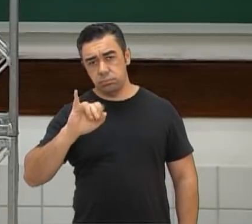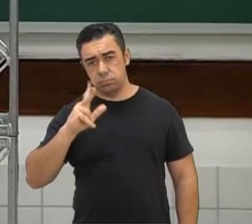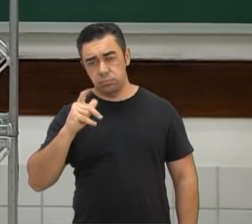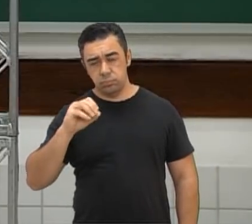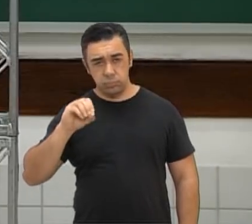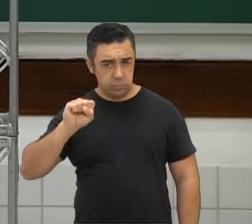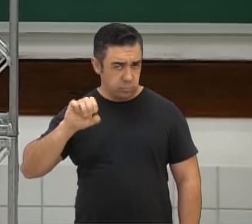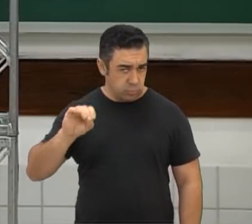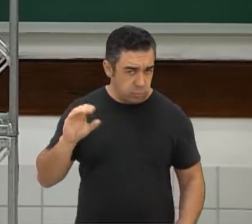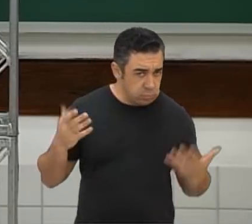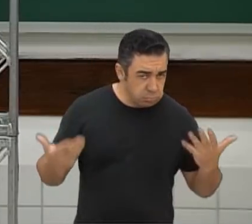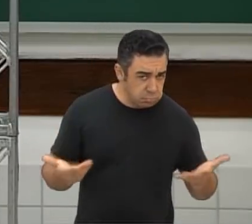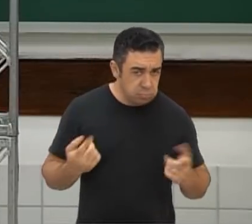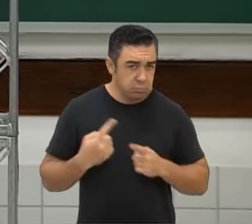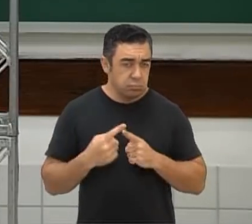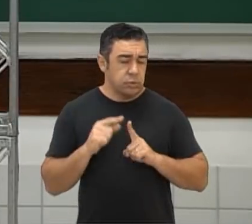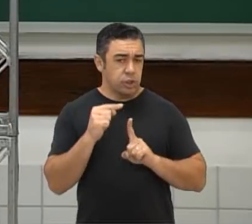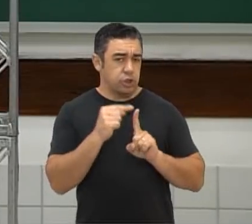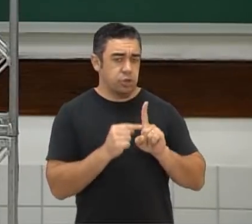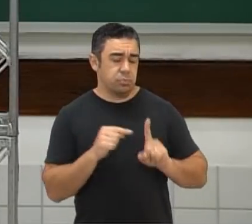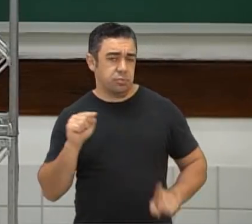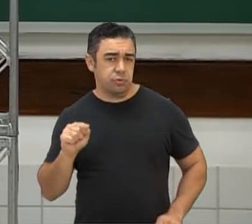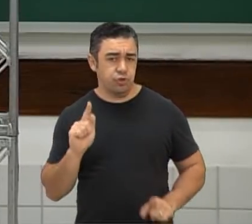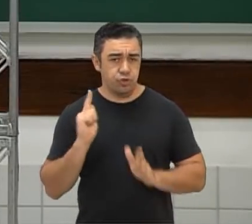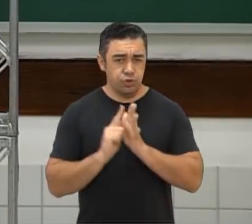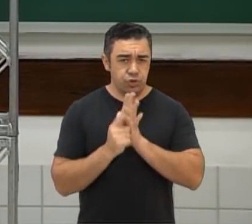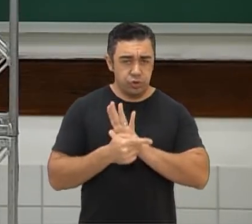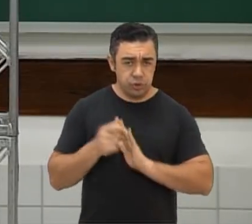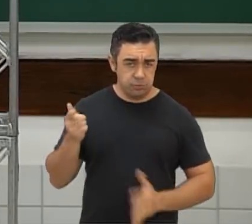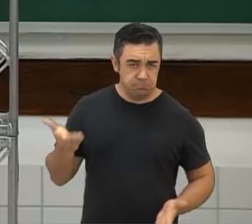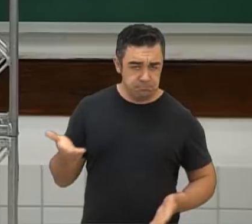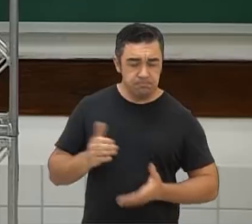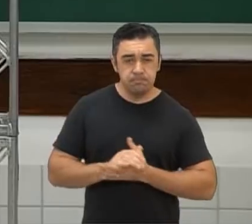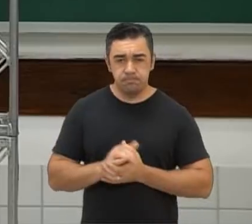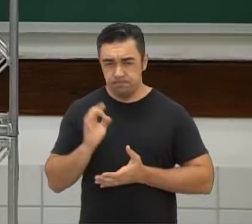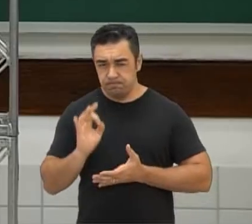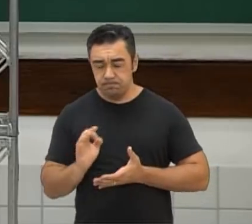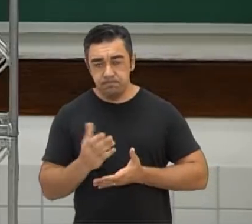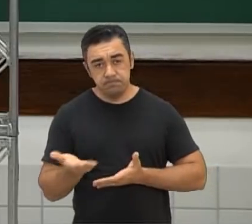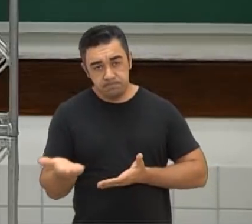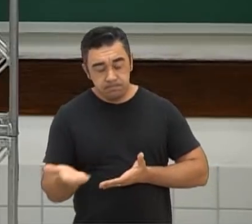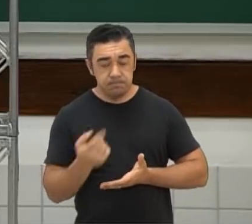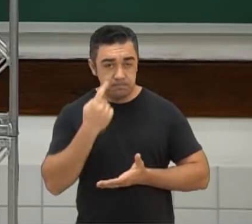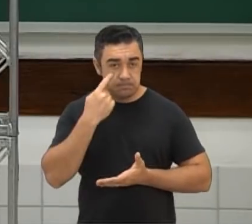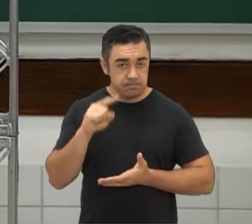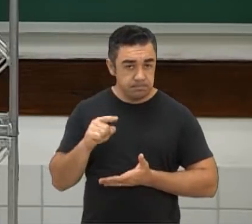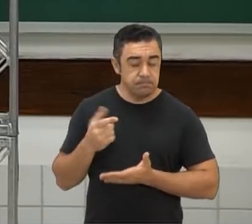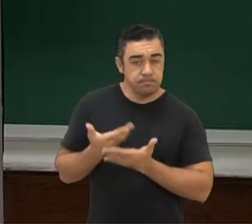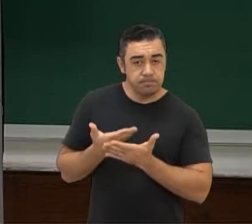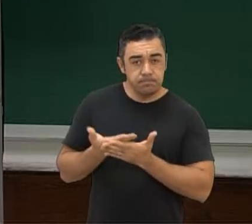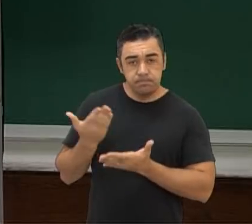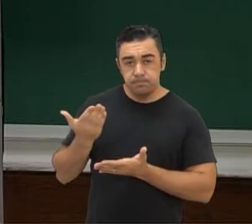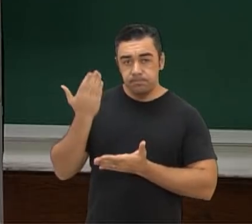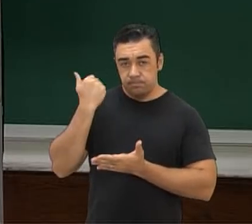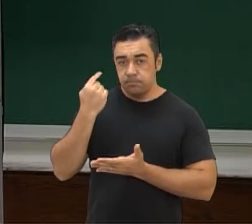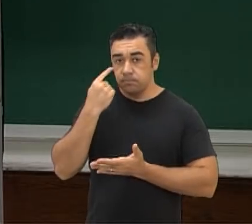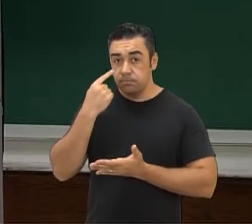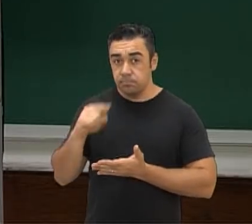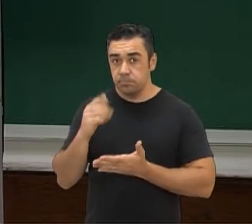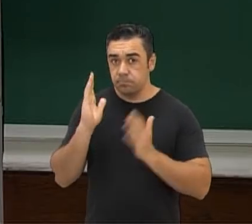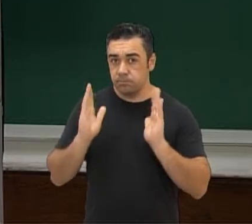né? Conto maravilhoso, desse gênero discursivo literário, certo? Então, a gente viu nas aulas anteriores já,